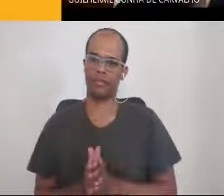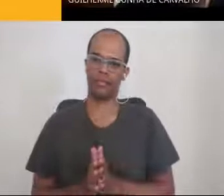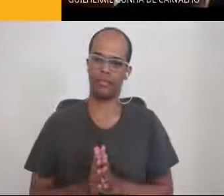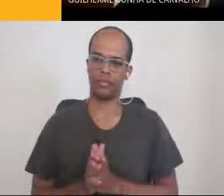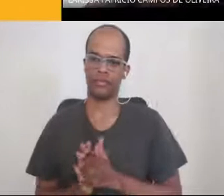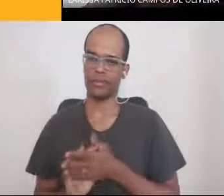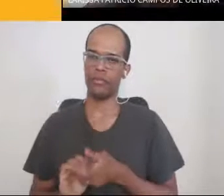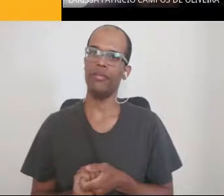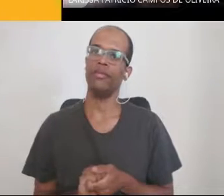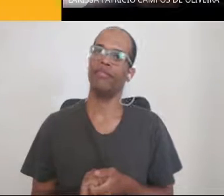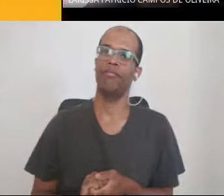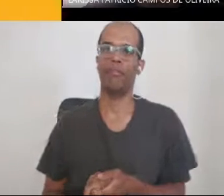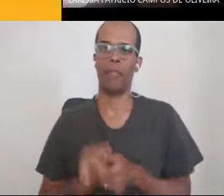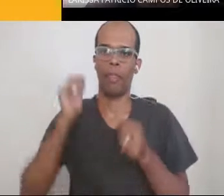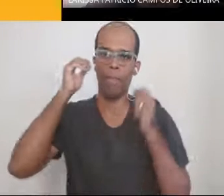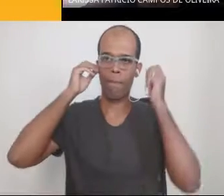Essa tá lá. Beleza.